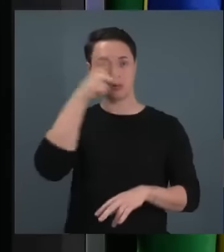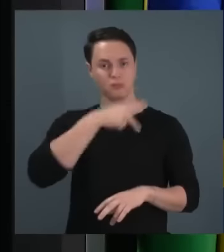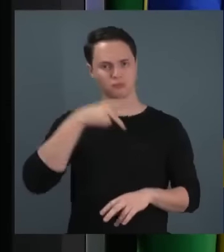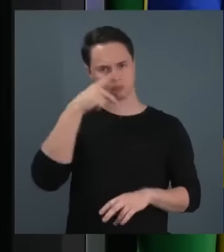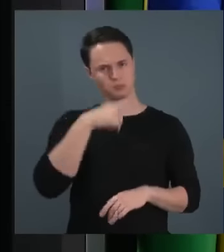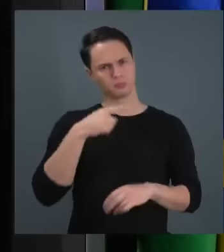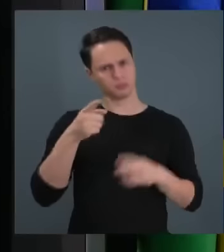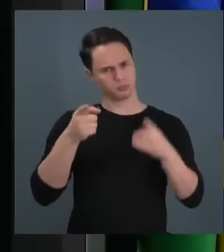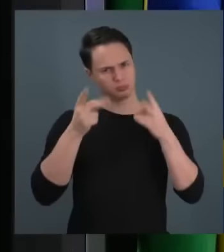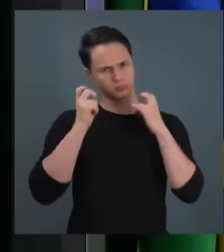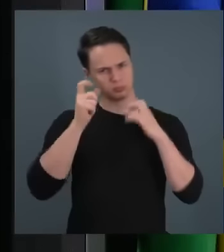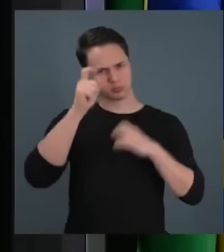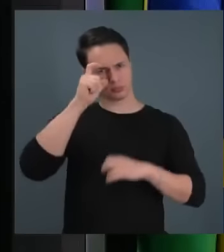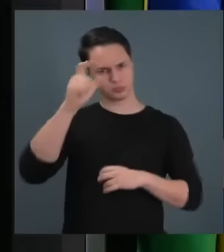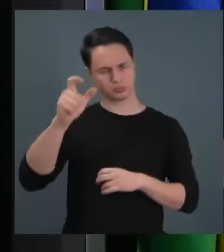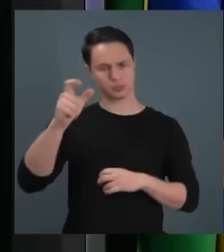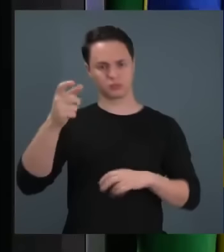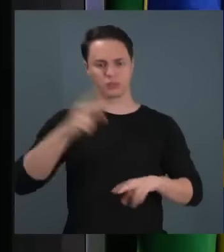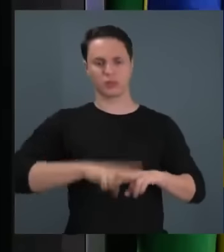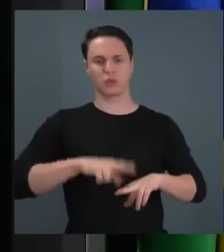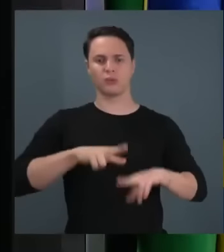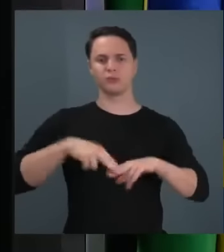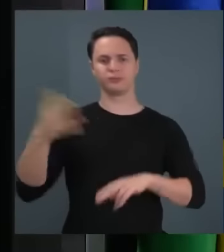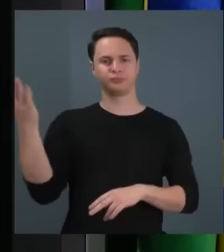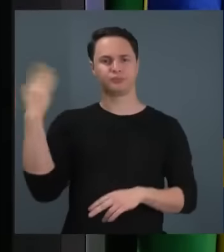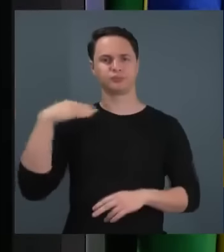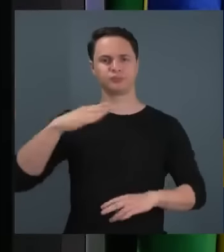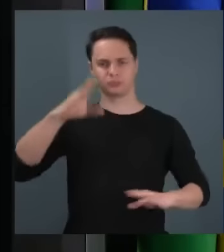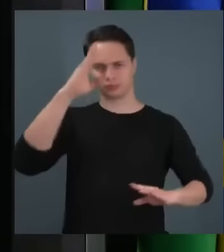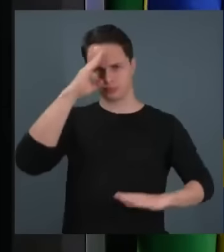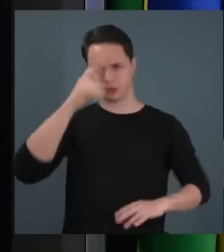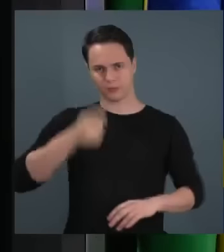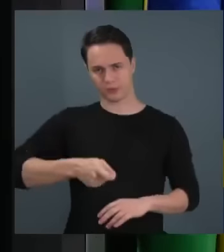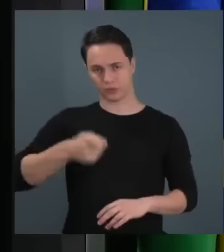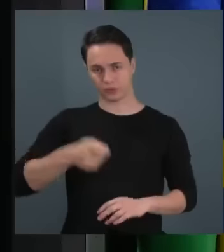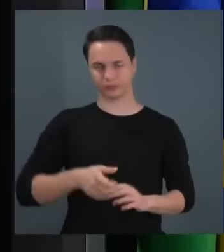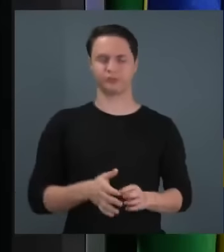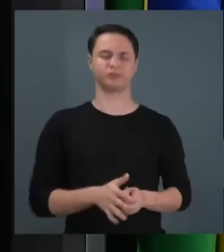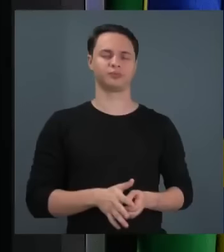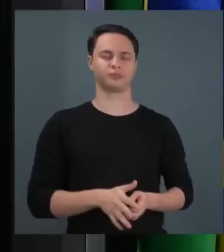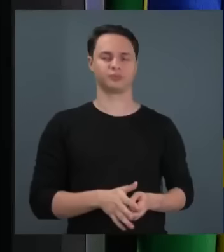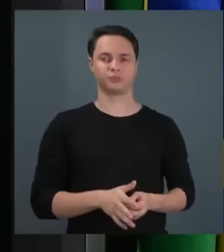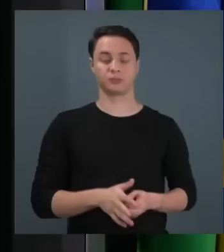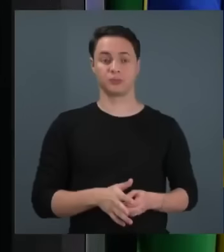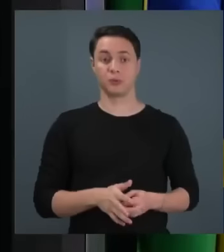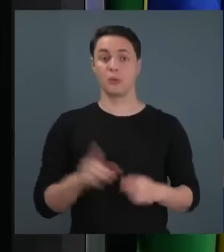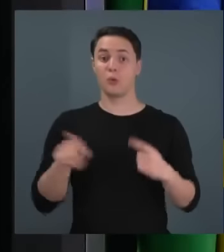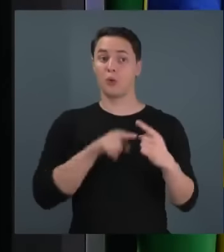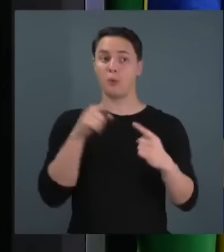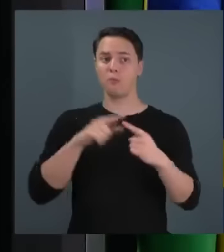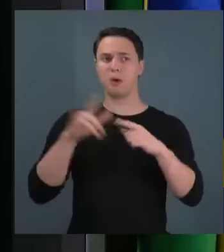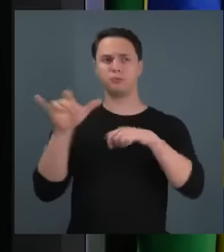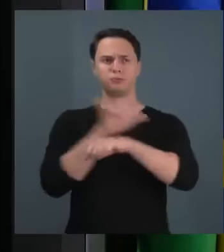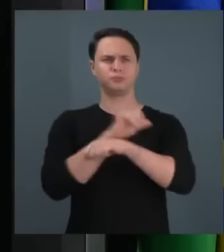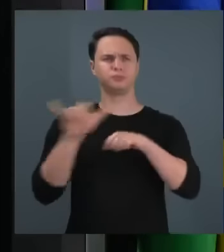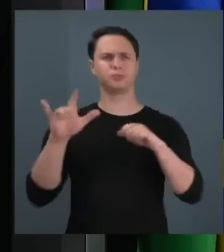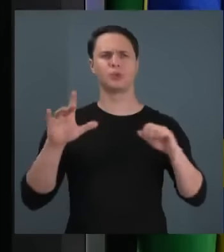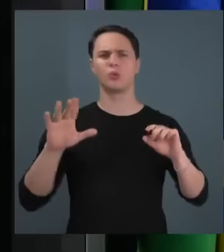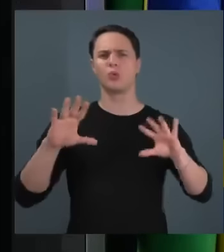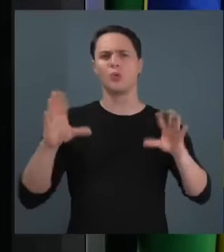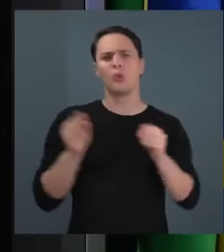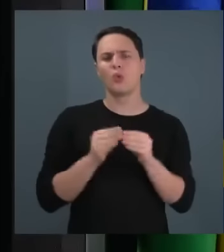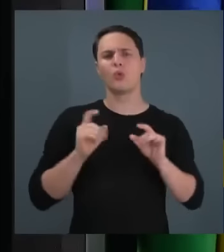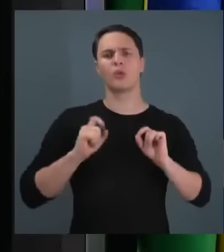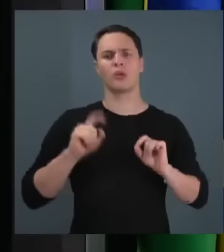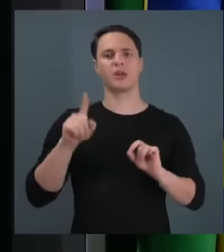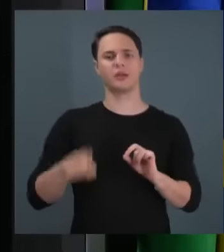interessante, detidos pelo regime militar. O objetivo estratégico dessa junção era o